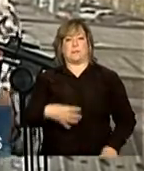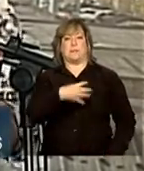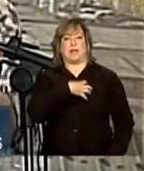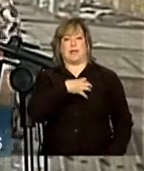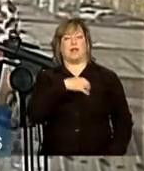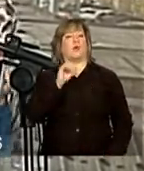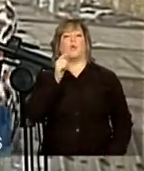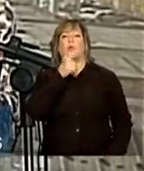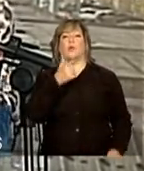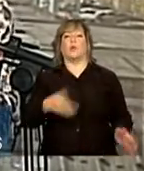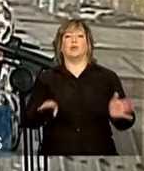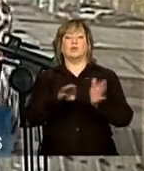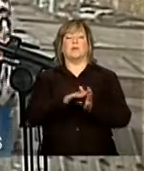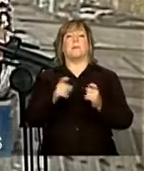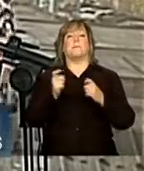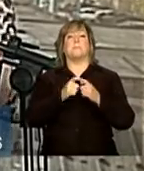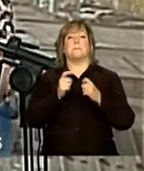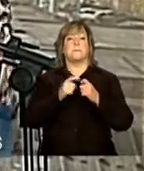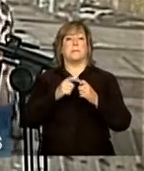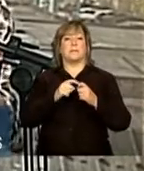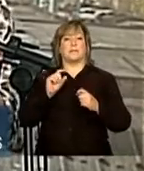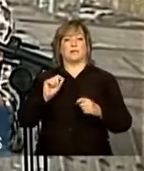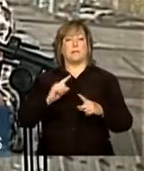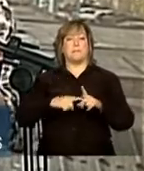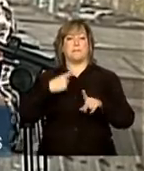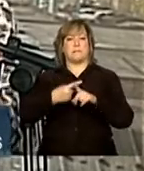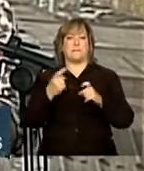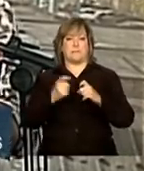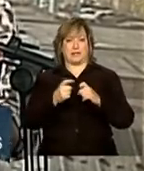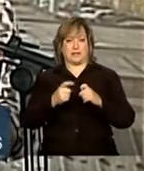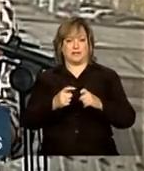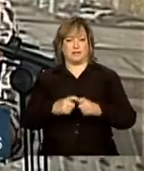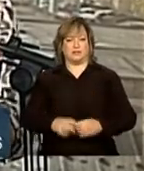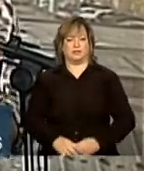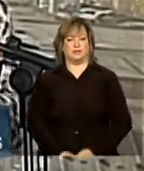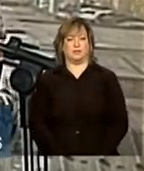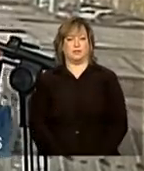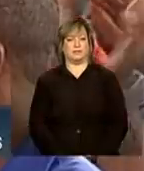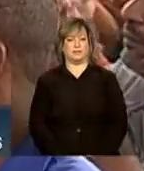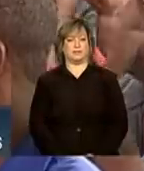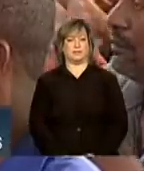é a chegada dos médicos do Mais Médico.